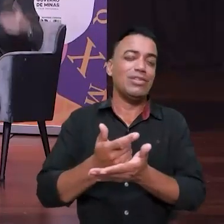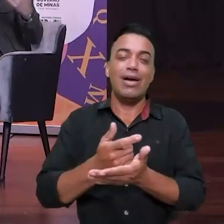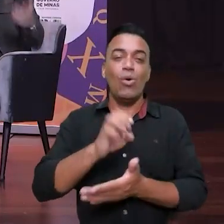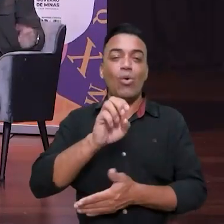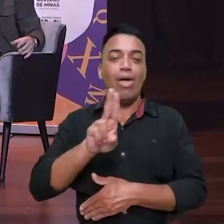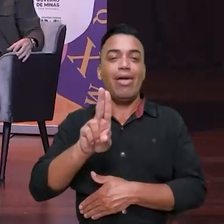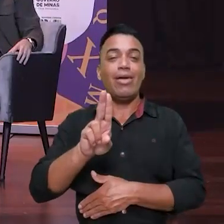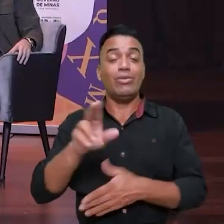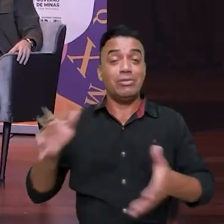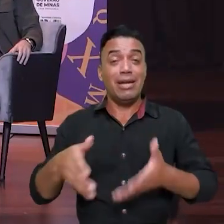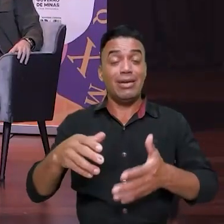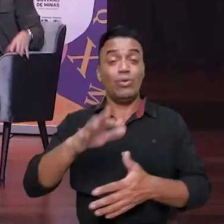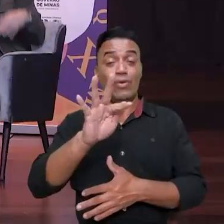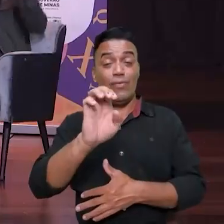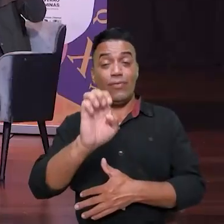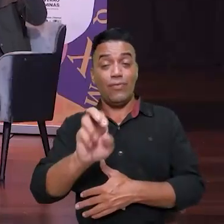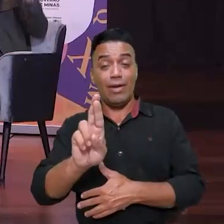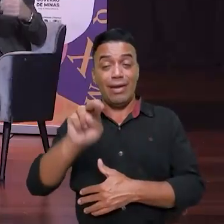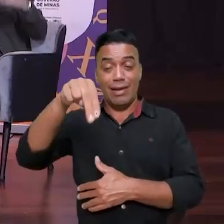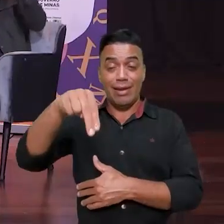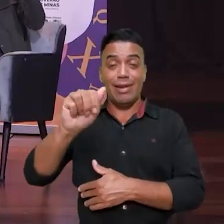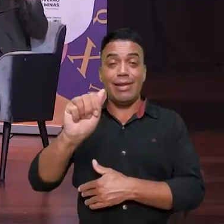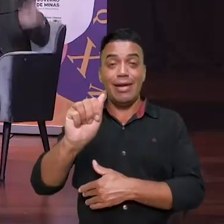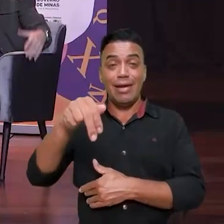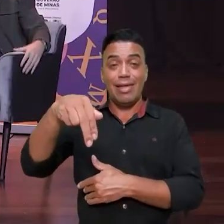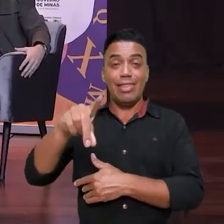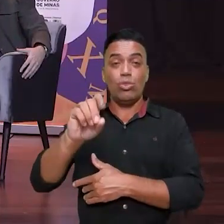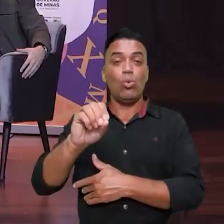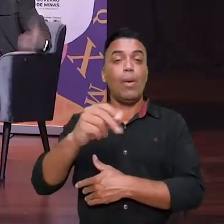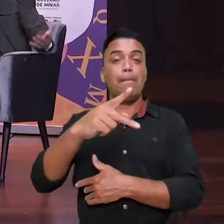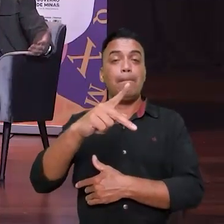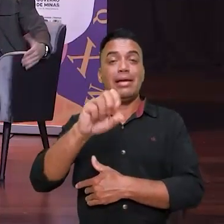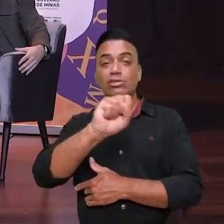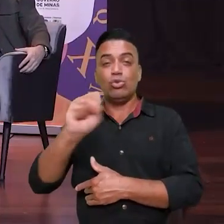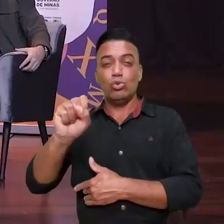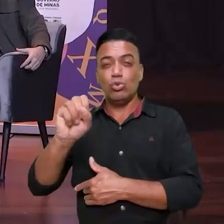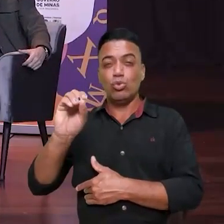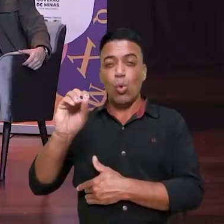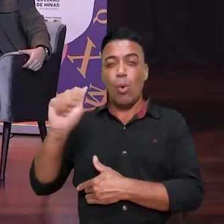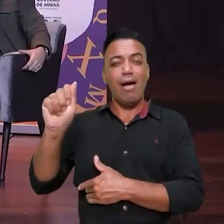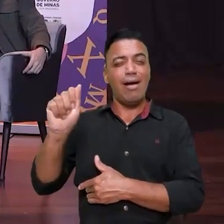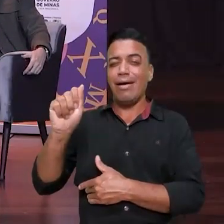eus, inspirado em Fernando Pessoa, né, um dos meus poetas prediletos.